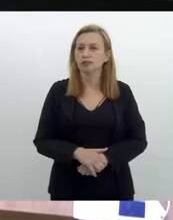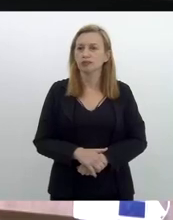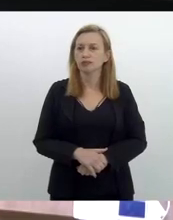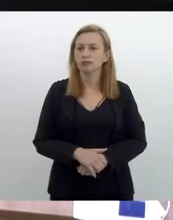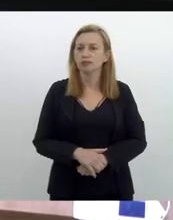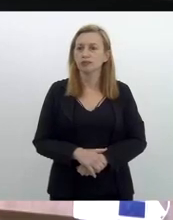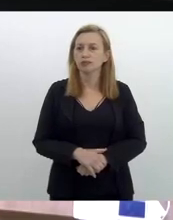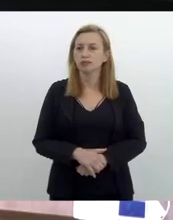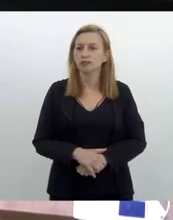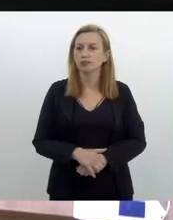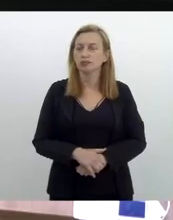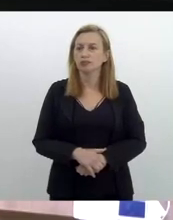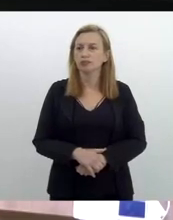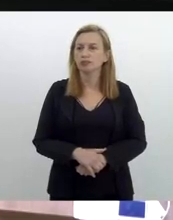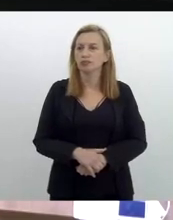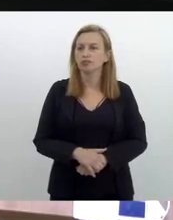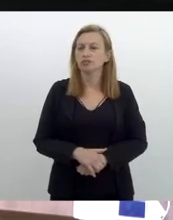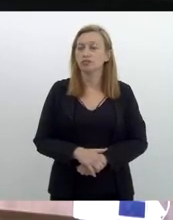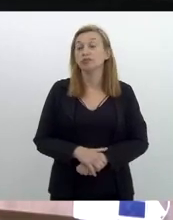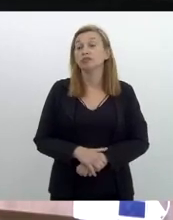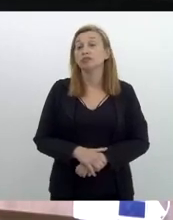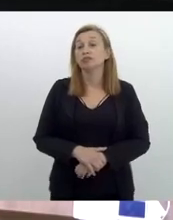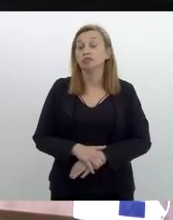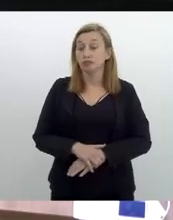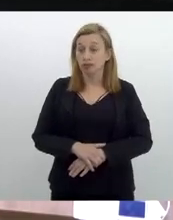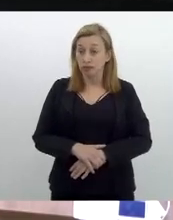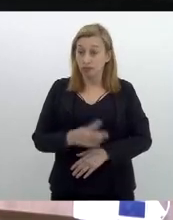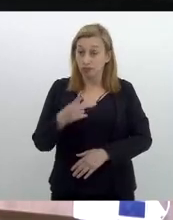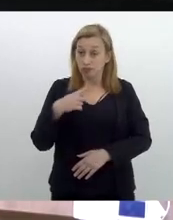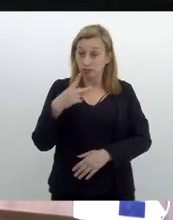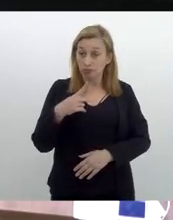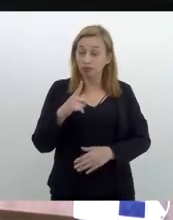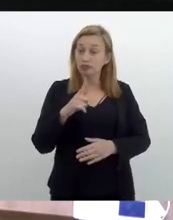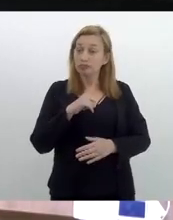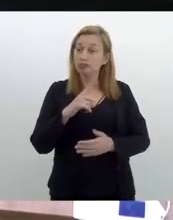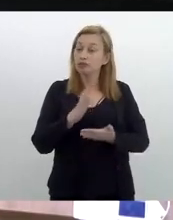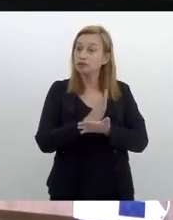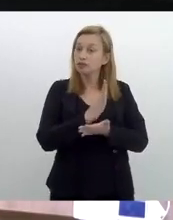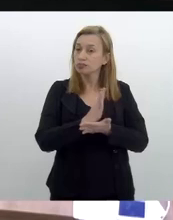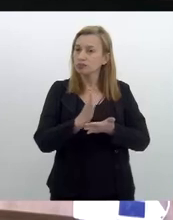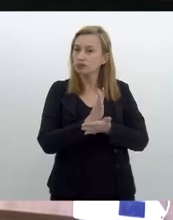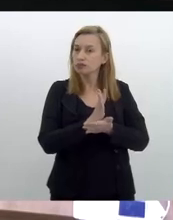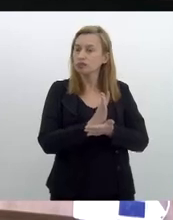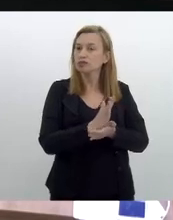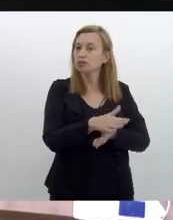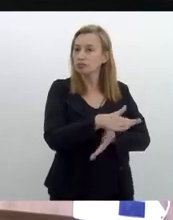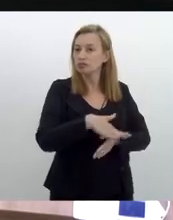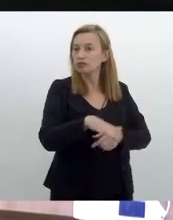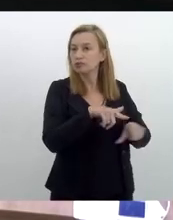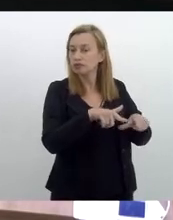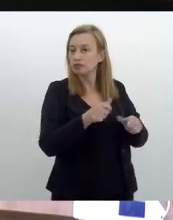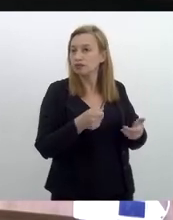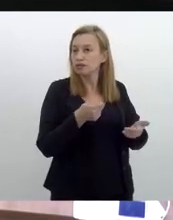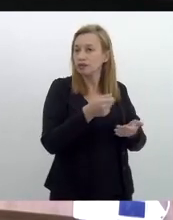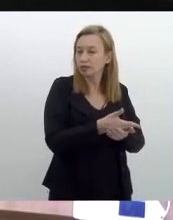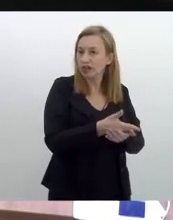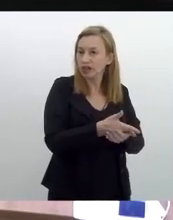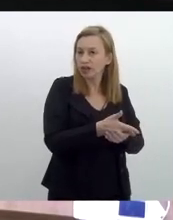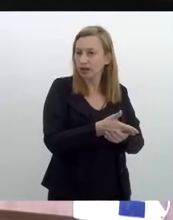então você excepcionaliza está dizendo aqui porque tem algumas carreiras que pagam um valor acima da contribuição vamos